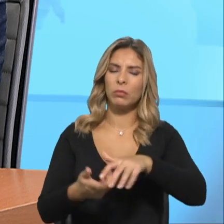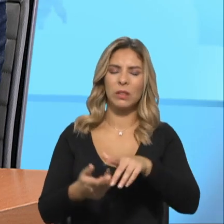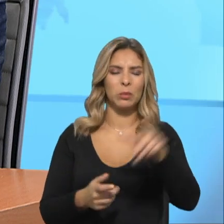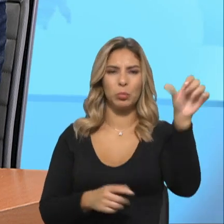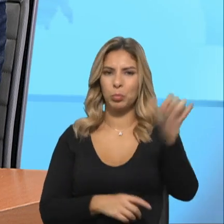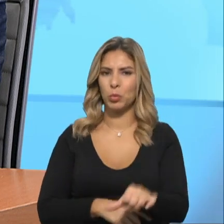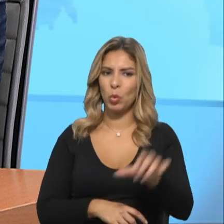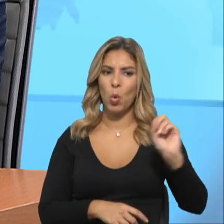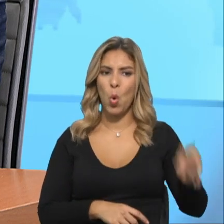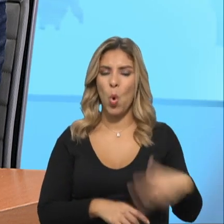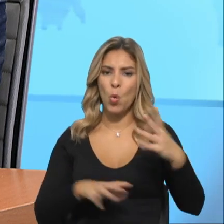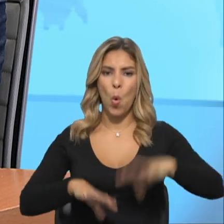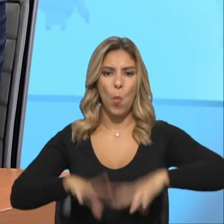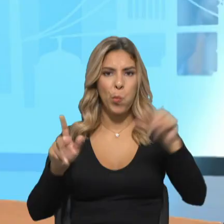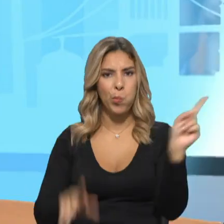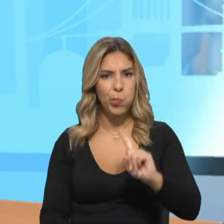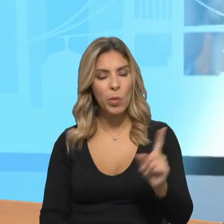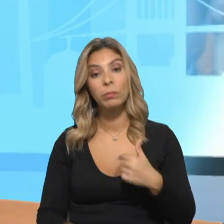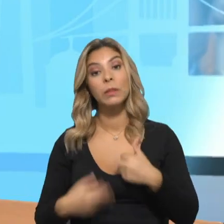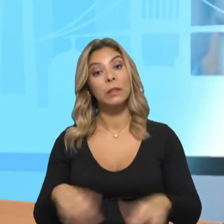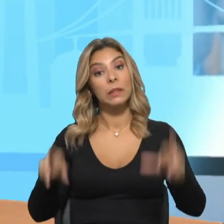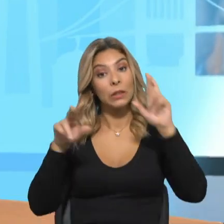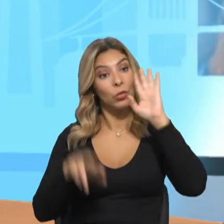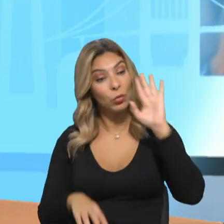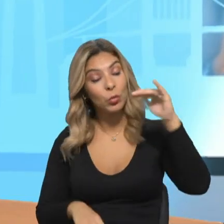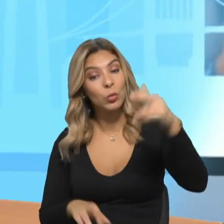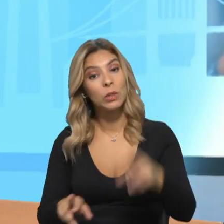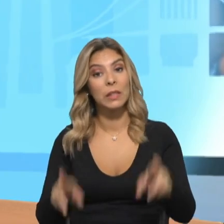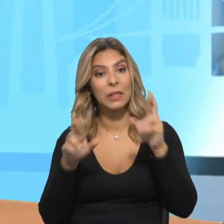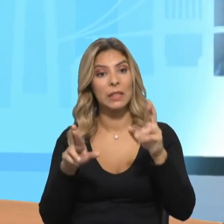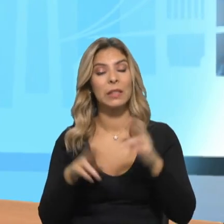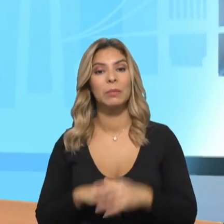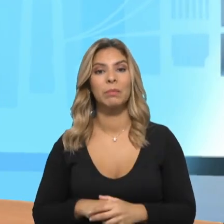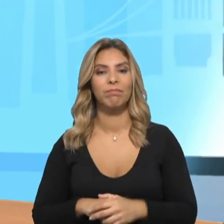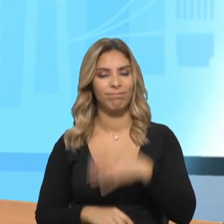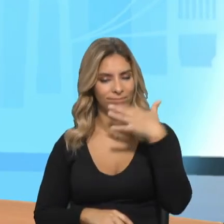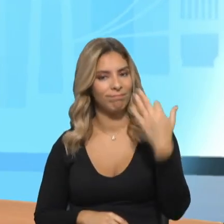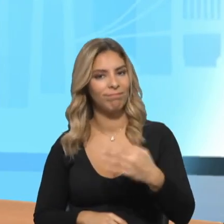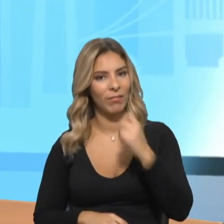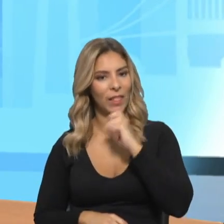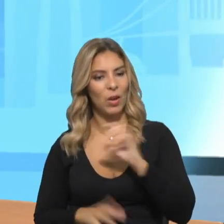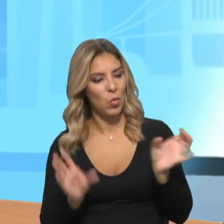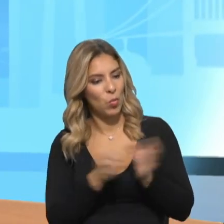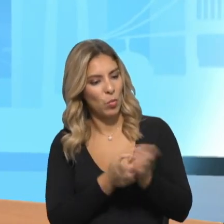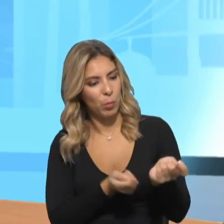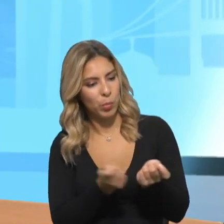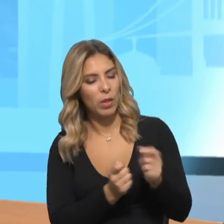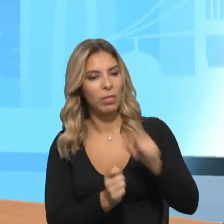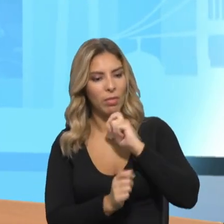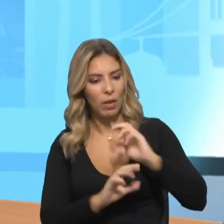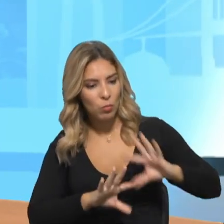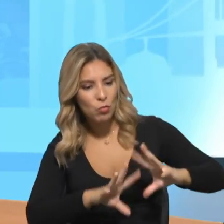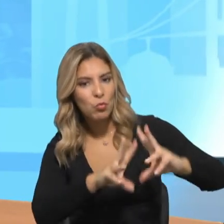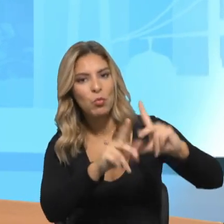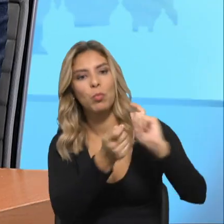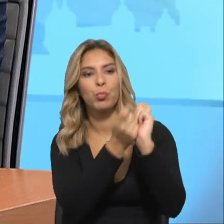florescer. Vamos ter esperança, olhar o futuro e acreditar que esta organização pode ser revitalizada também a bem do